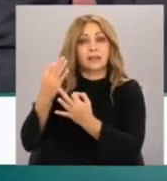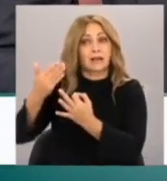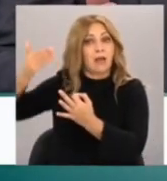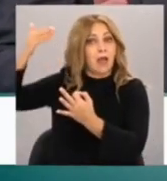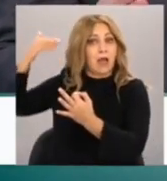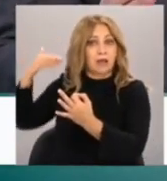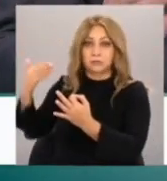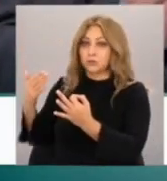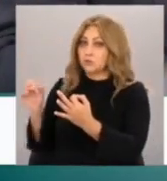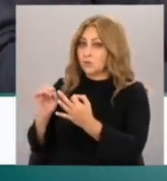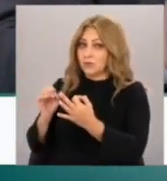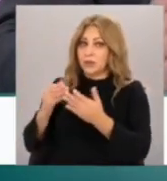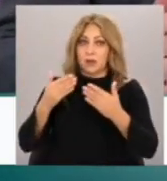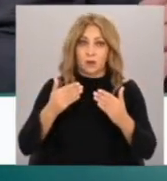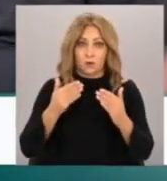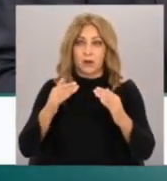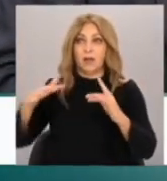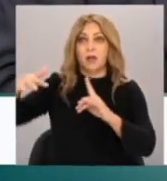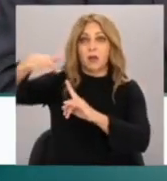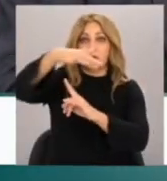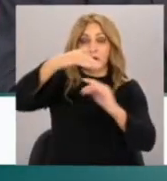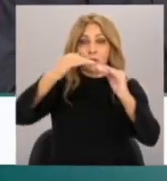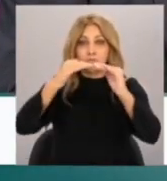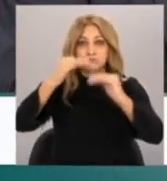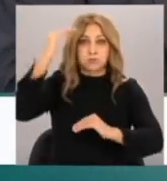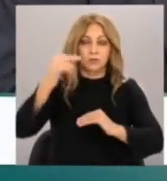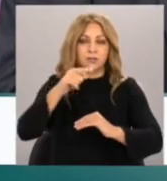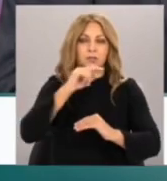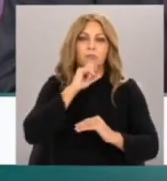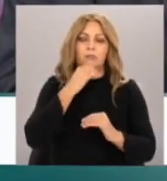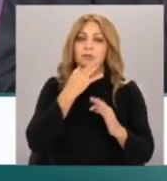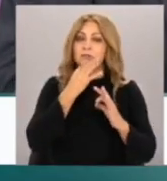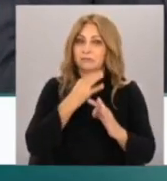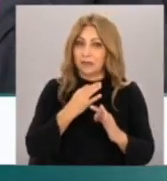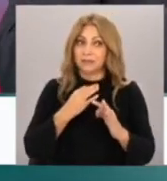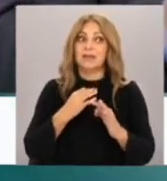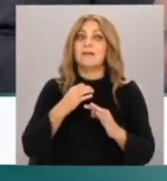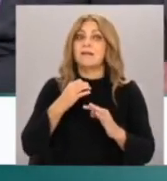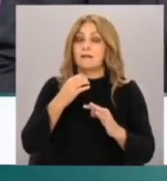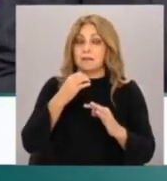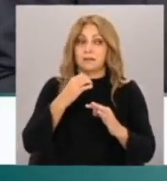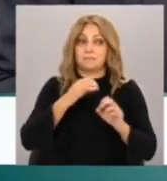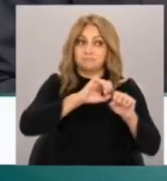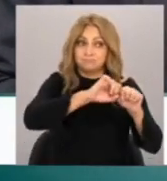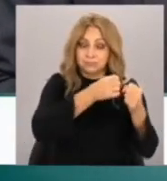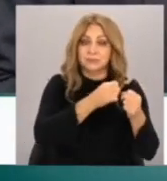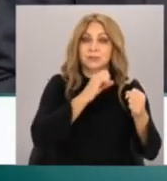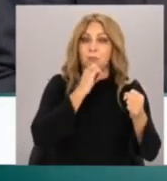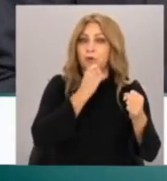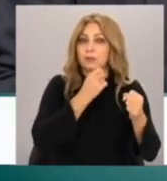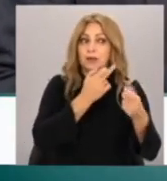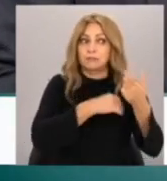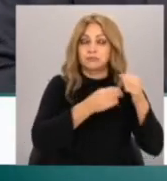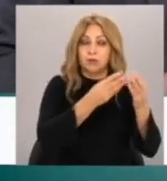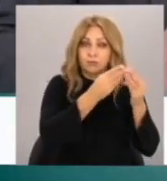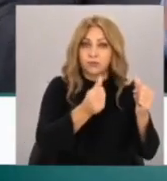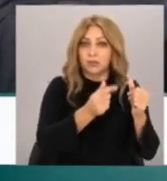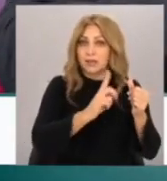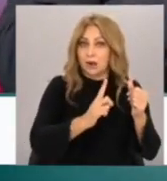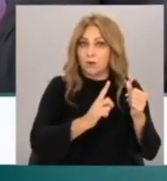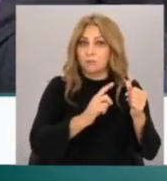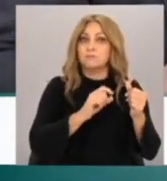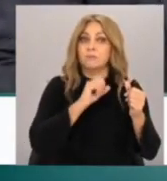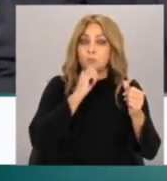desequilibrar os ecossistemas pode atingir rapidamente ponto de não retorno e agora vem aqui a novidade